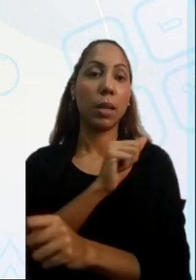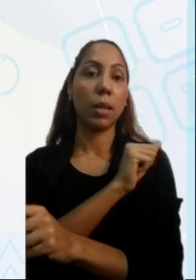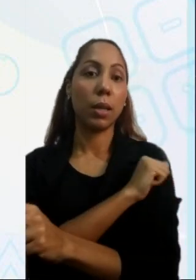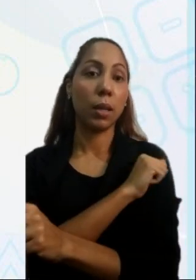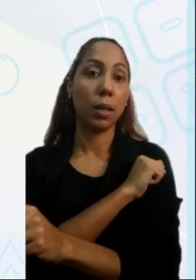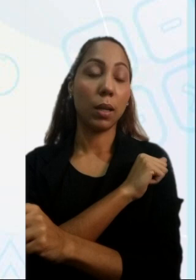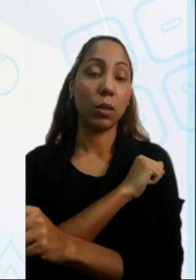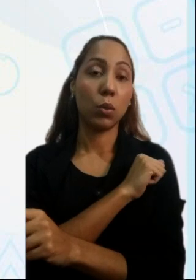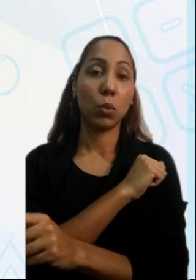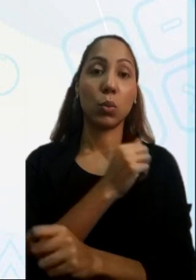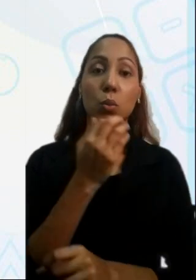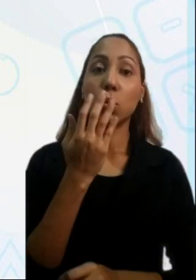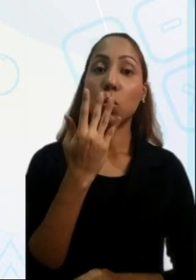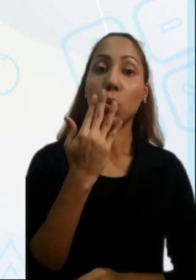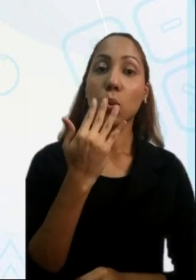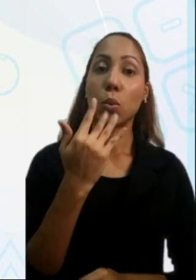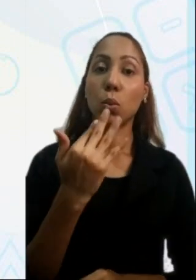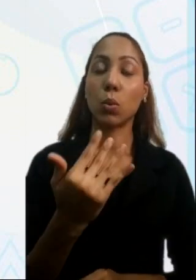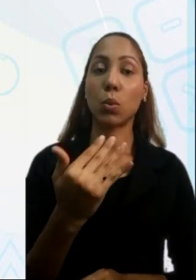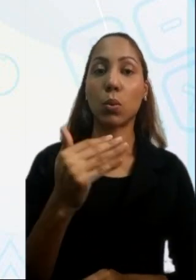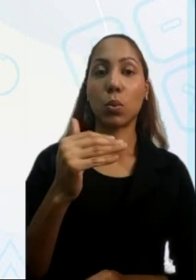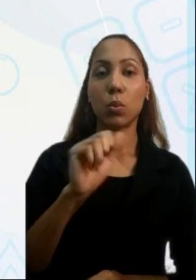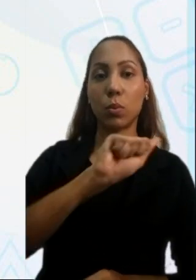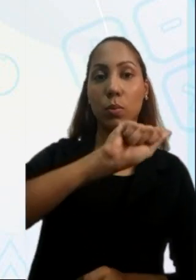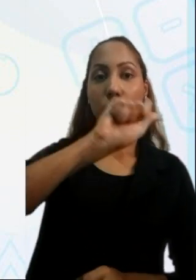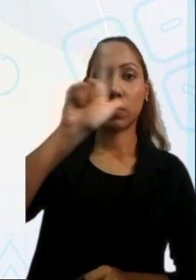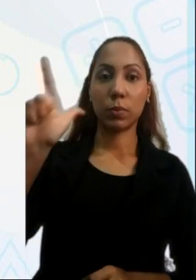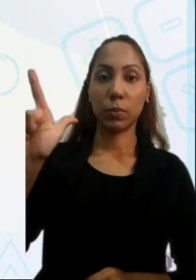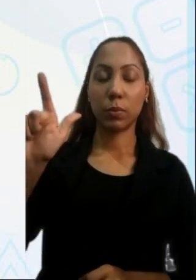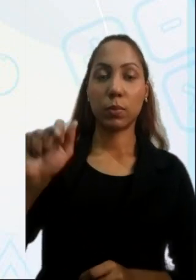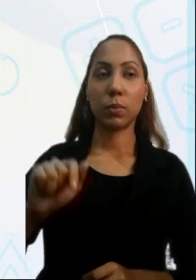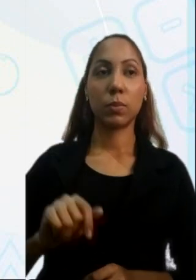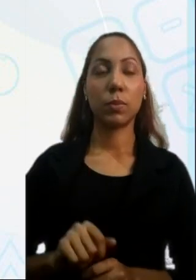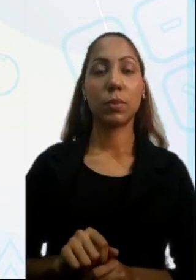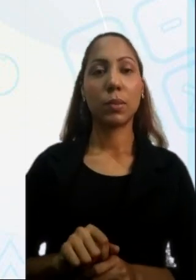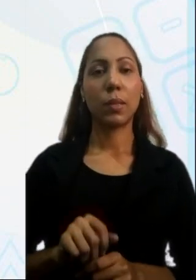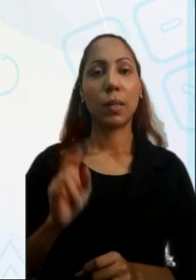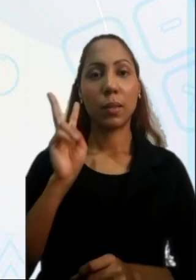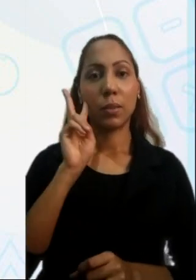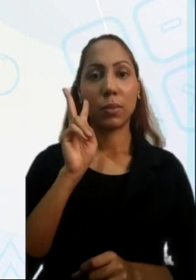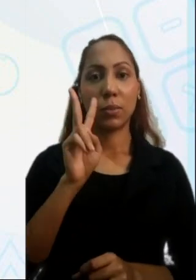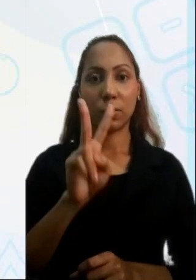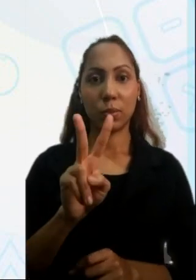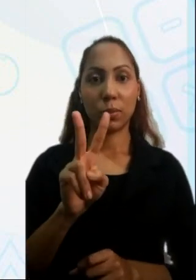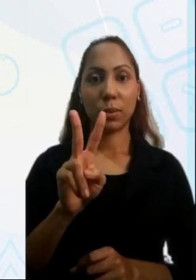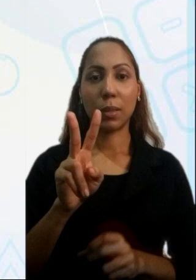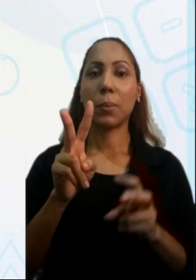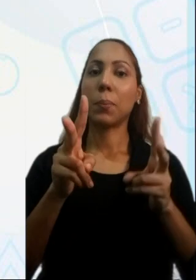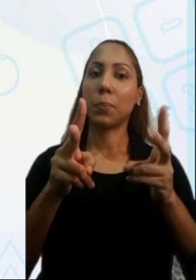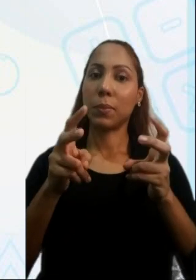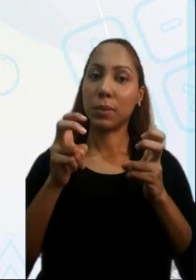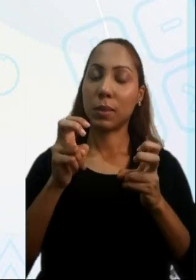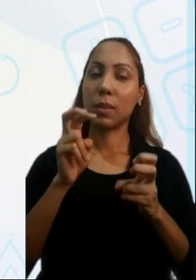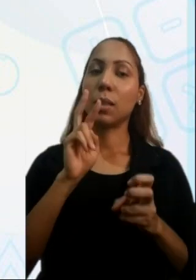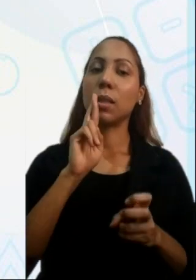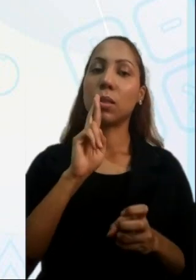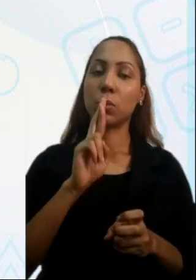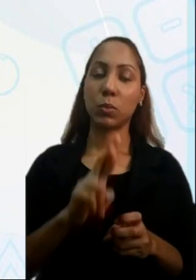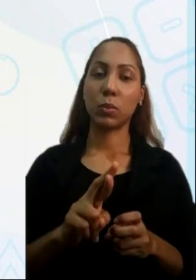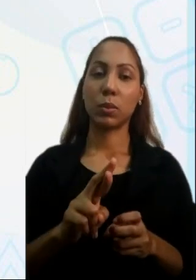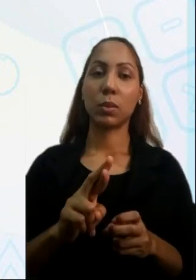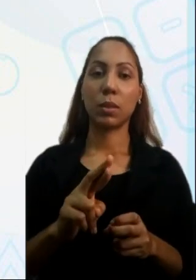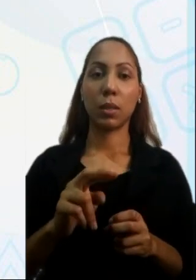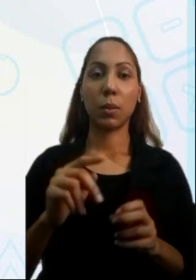identificados pela barrinha azul, tá? Então, a gente consegue, lendo o gráfico, também responder as